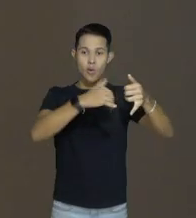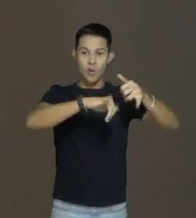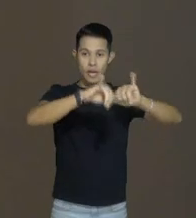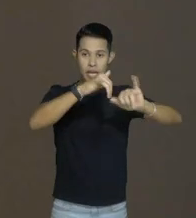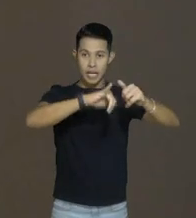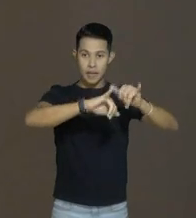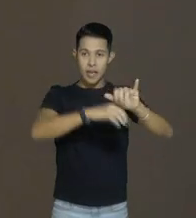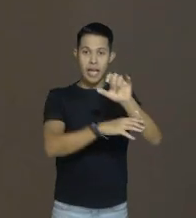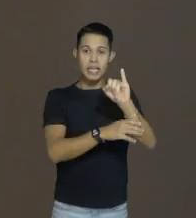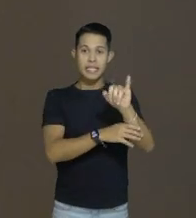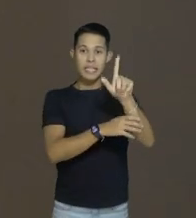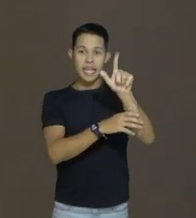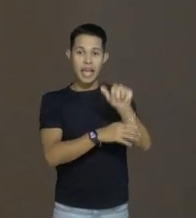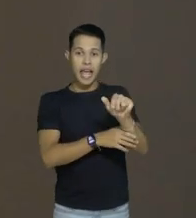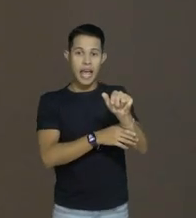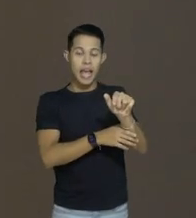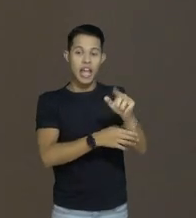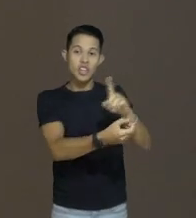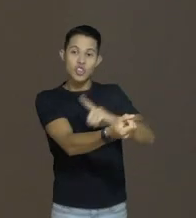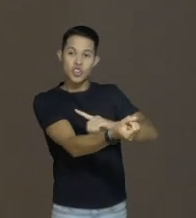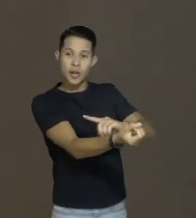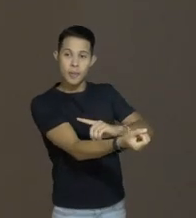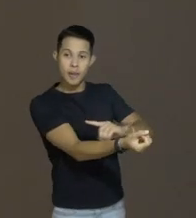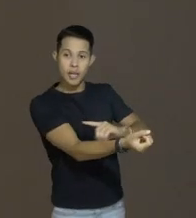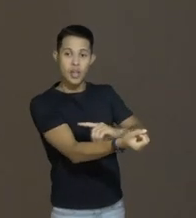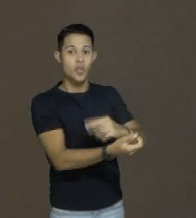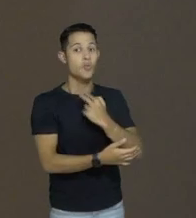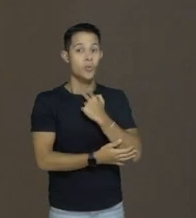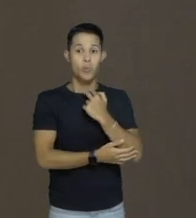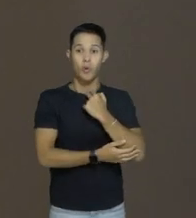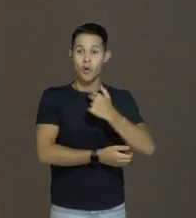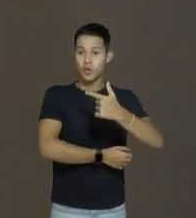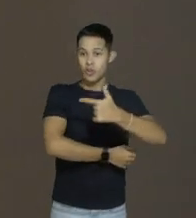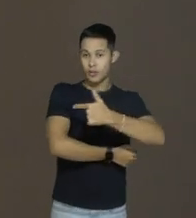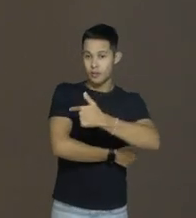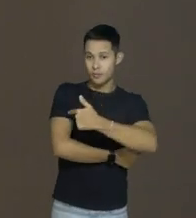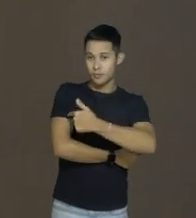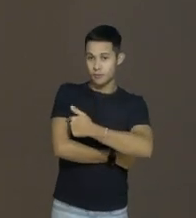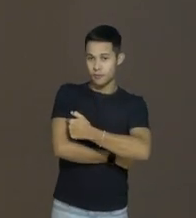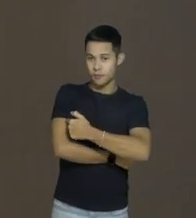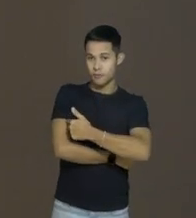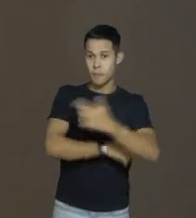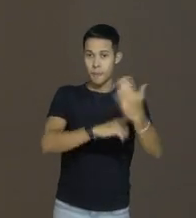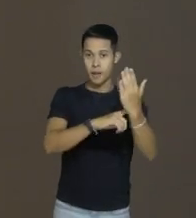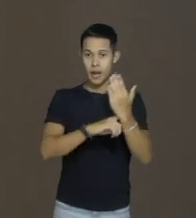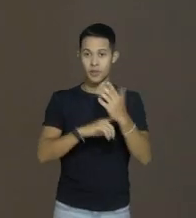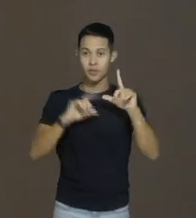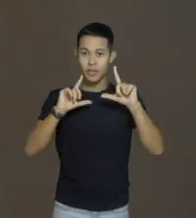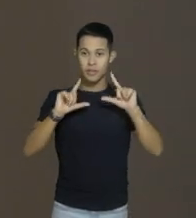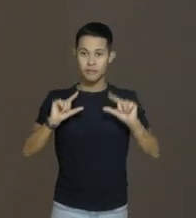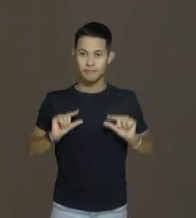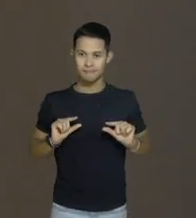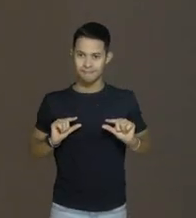insulina? Então, é uma alteração bioquímica. Só que hoje em dia se sabe, vários estudos já foram